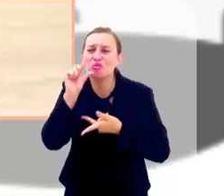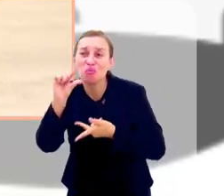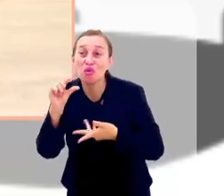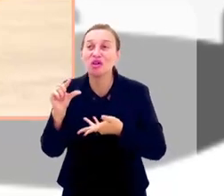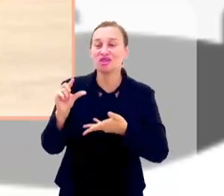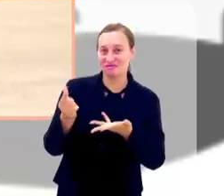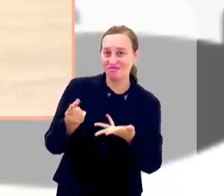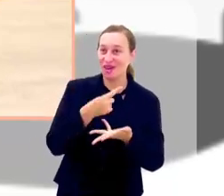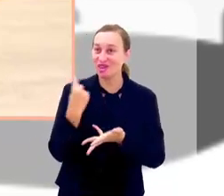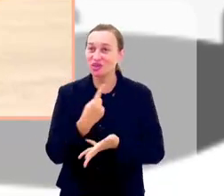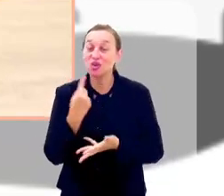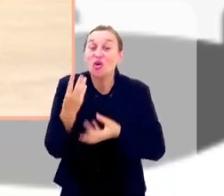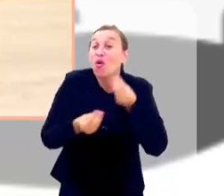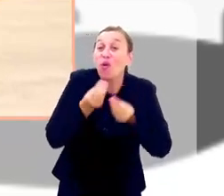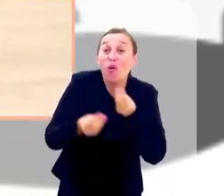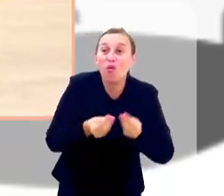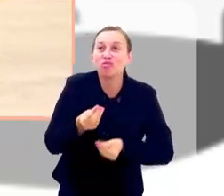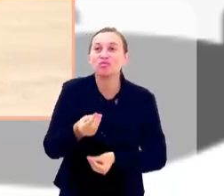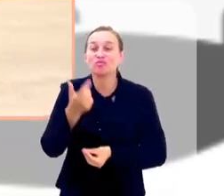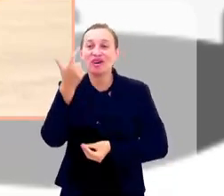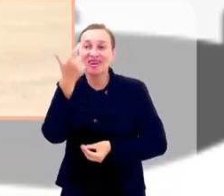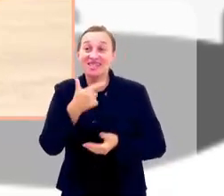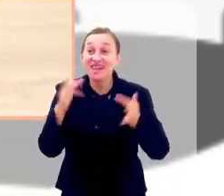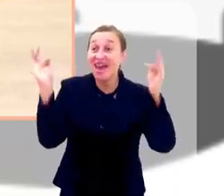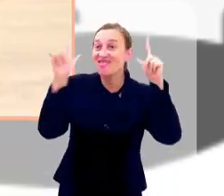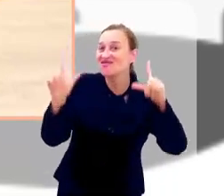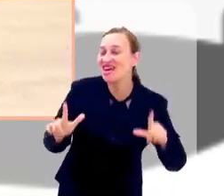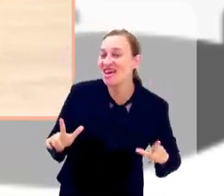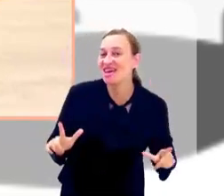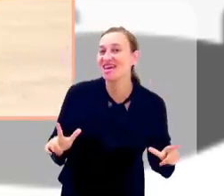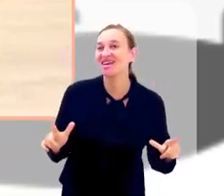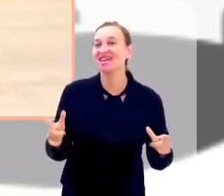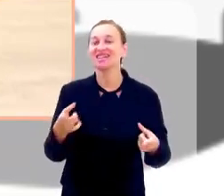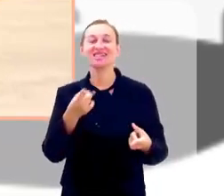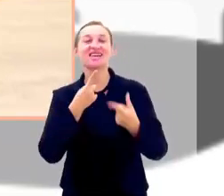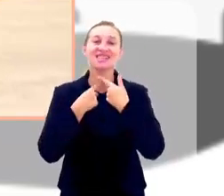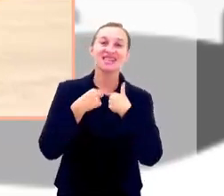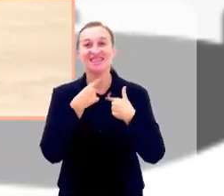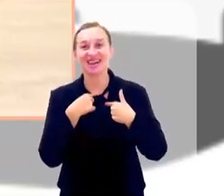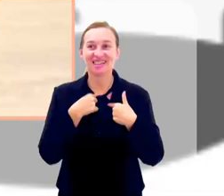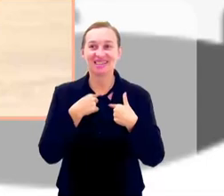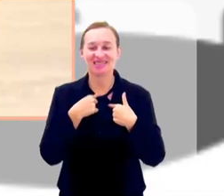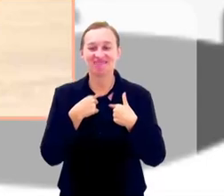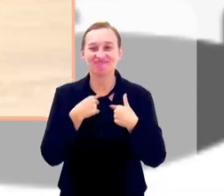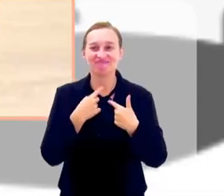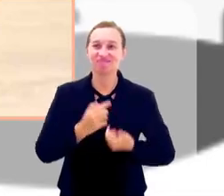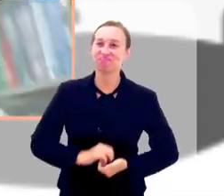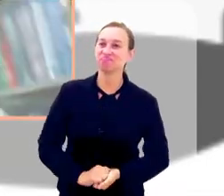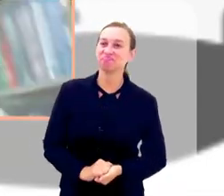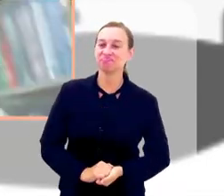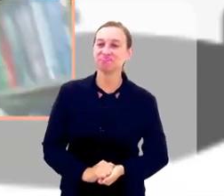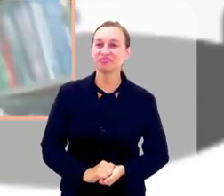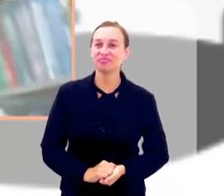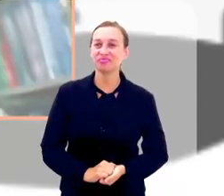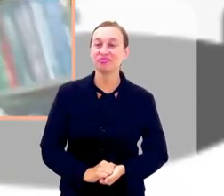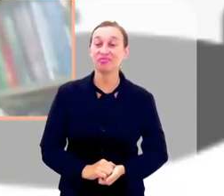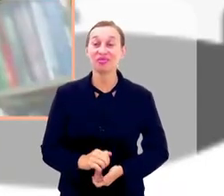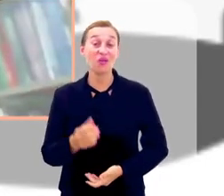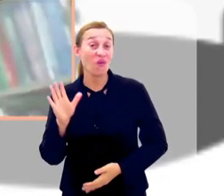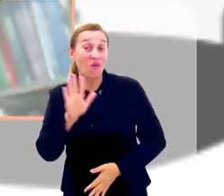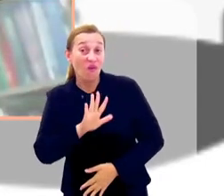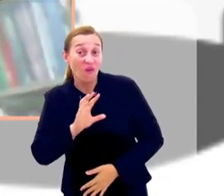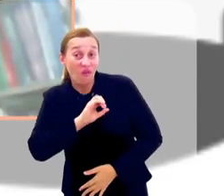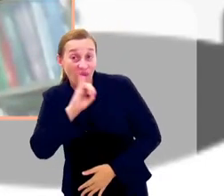conta um pouco pra gente como que a gente faz para atingir a tão desejada felicidade.